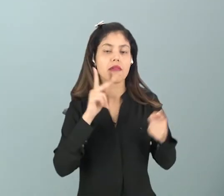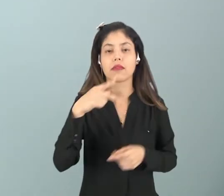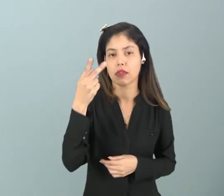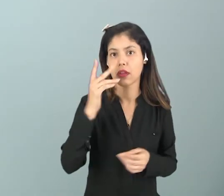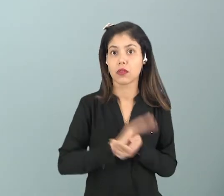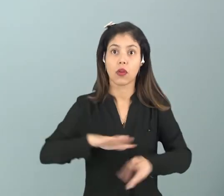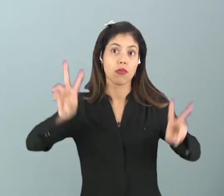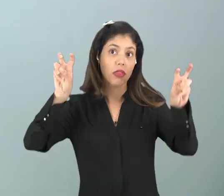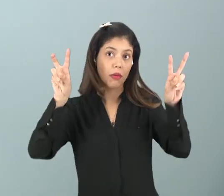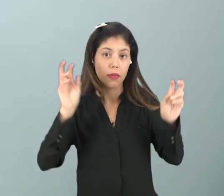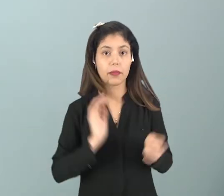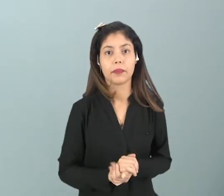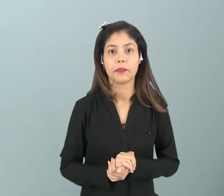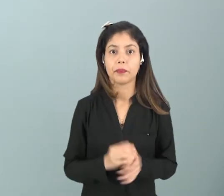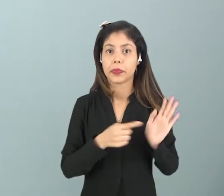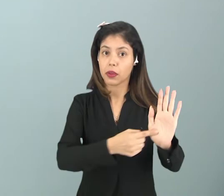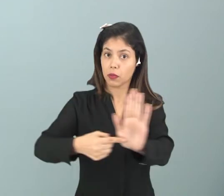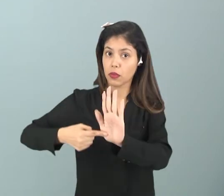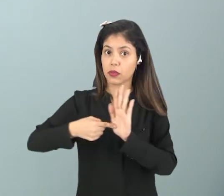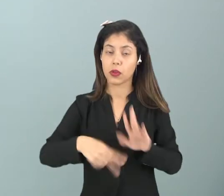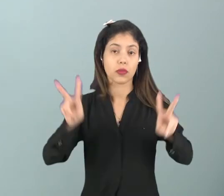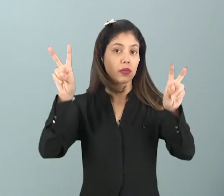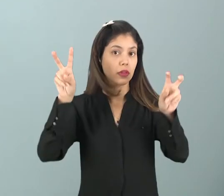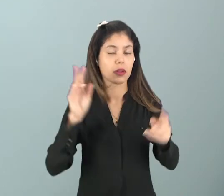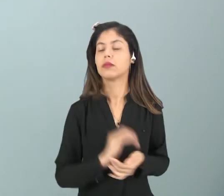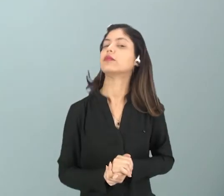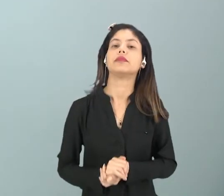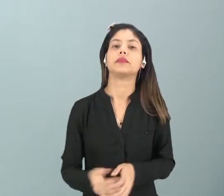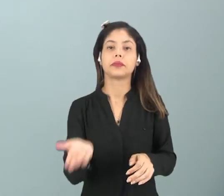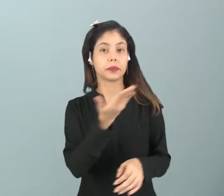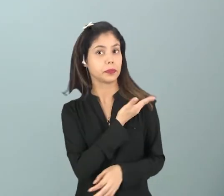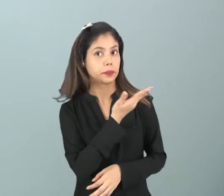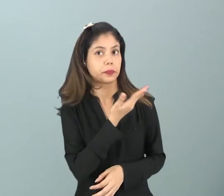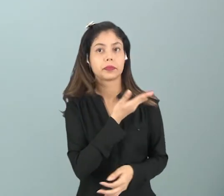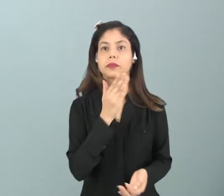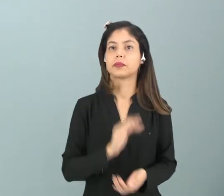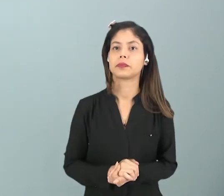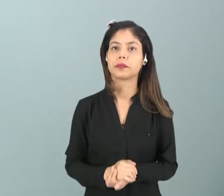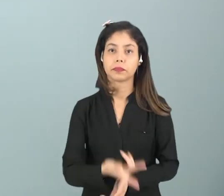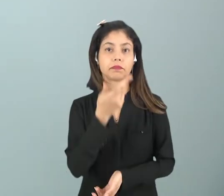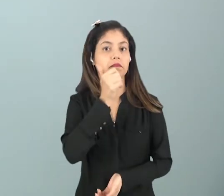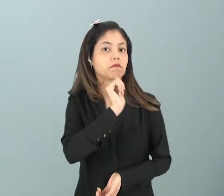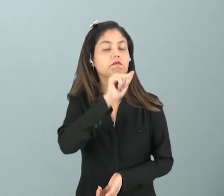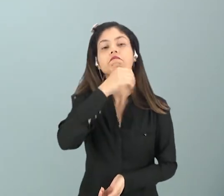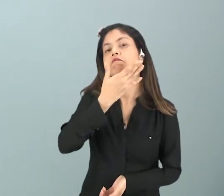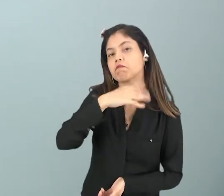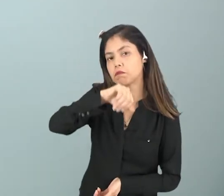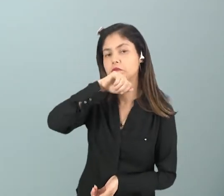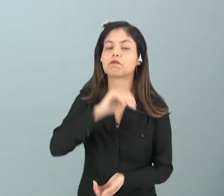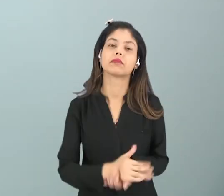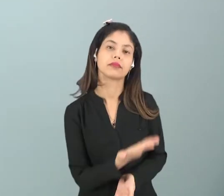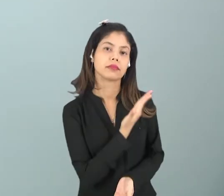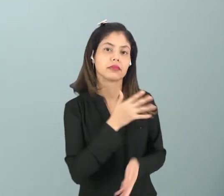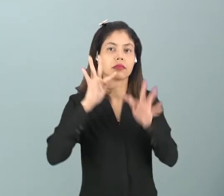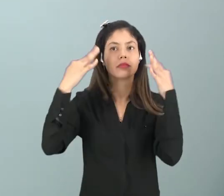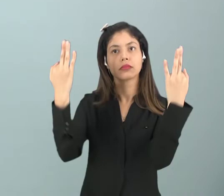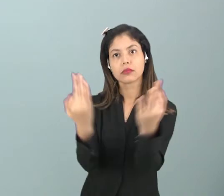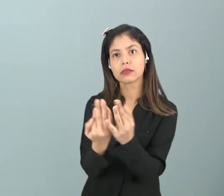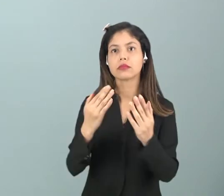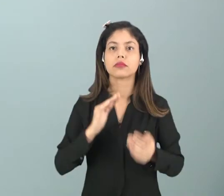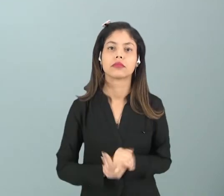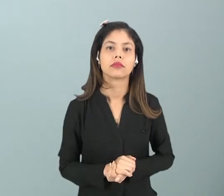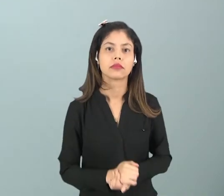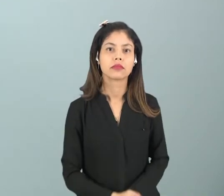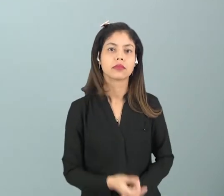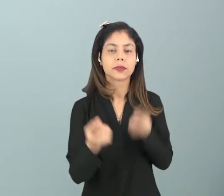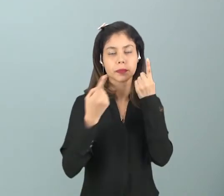falando sobre ele, expondo esse tema para os nossos colegas, para os nossos pais, para os nossos amigos, familiares, para